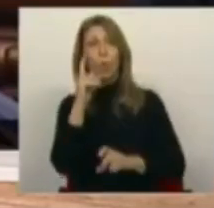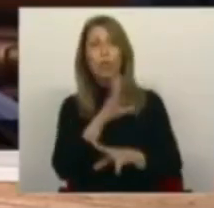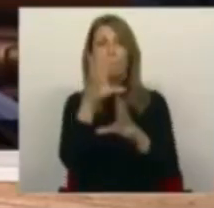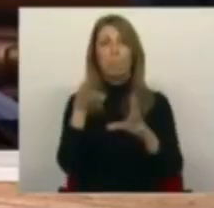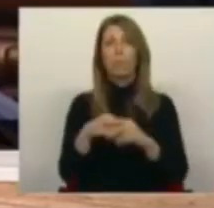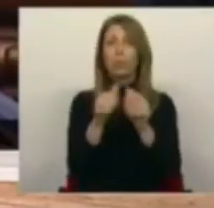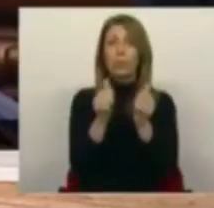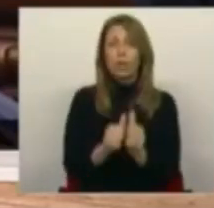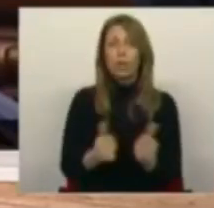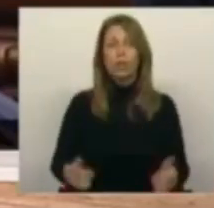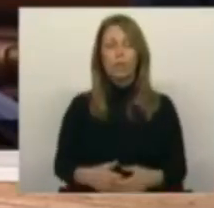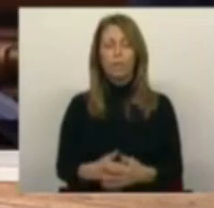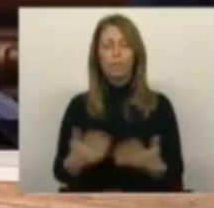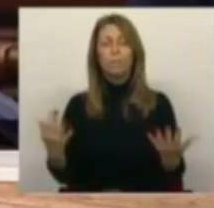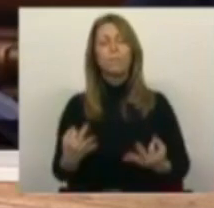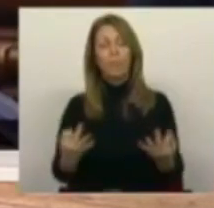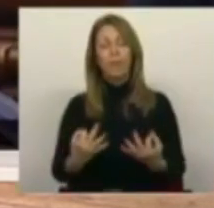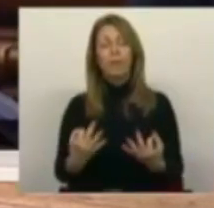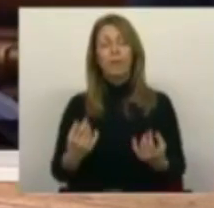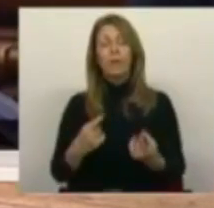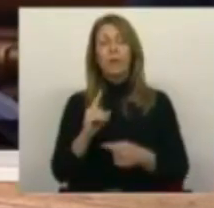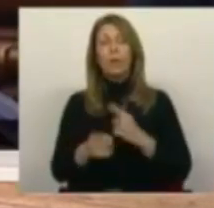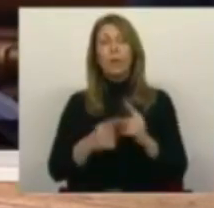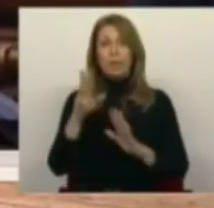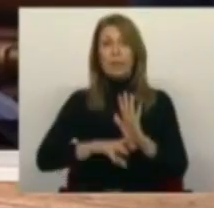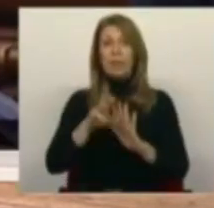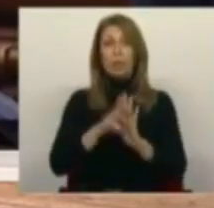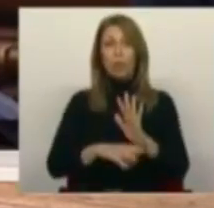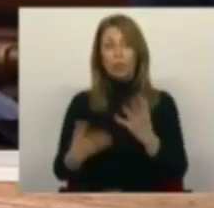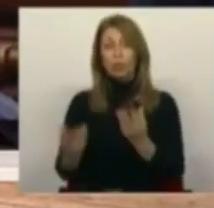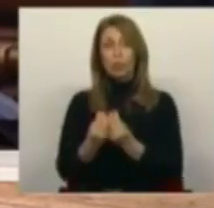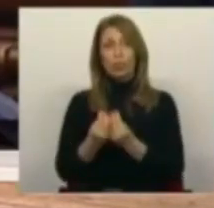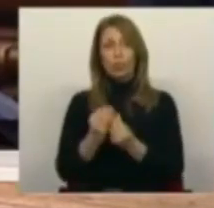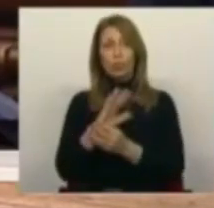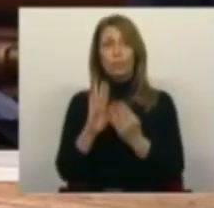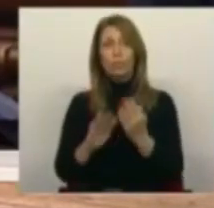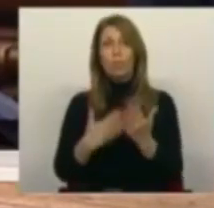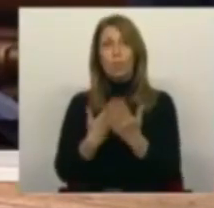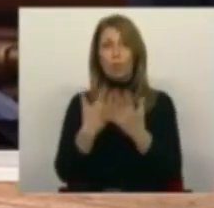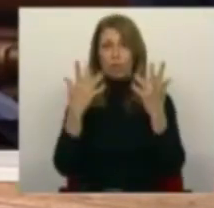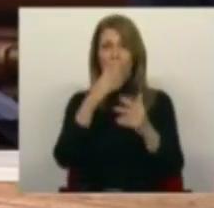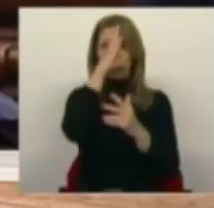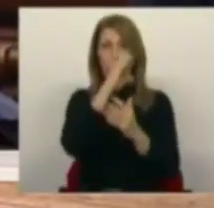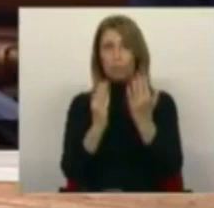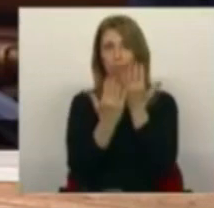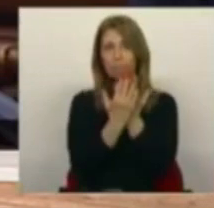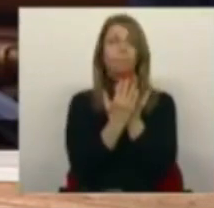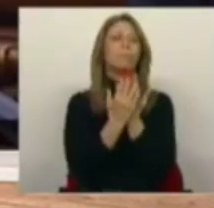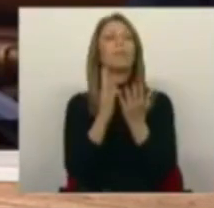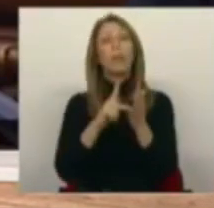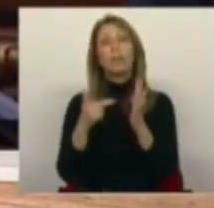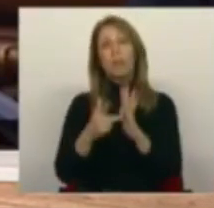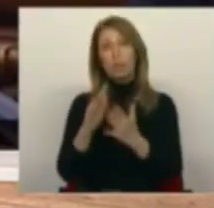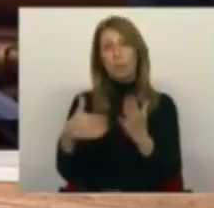sistema. De facto, nos termos daquilo que é o relatório que está junto à proposta do Orçamento de Estado e que é feita pelos